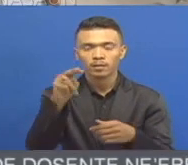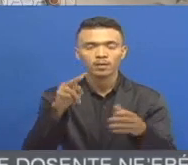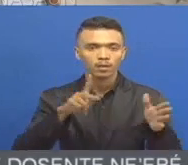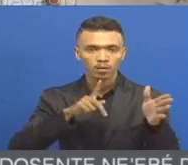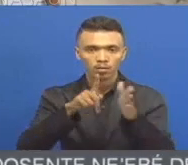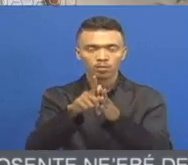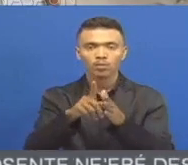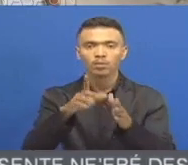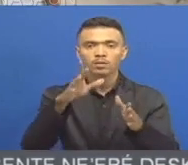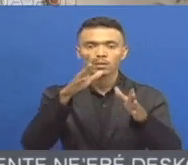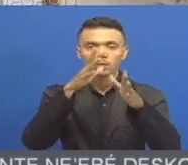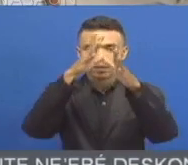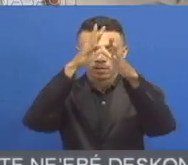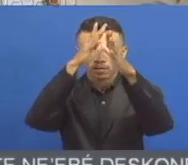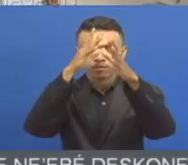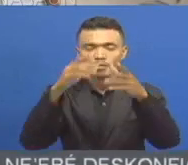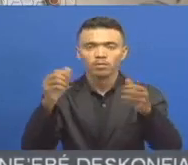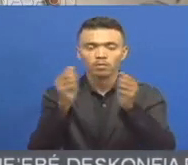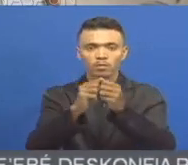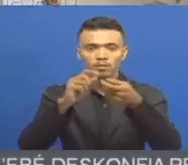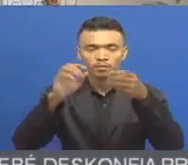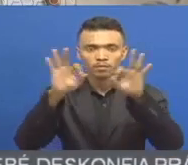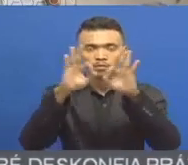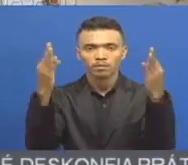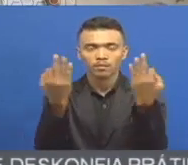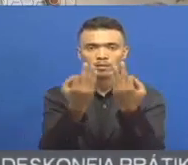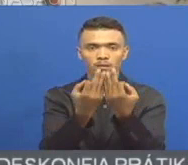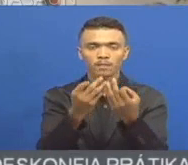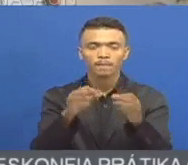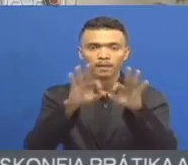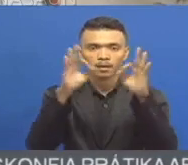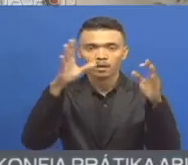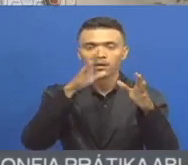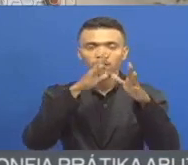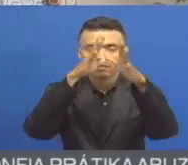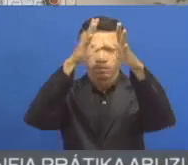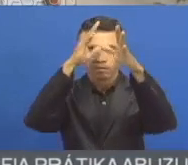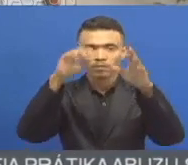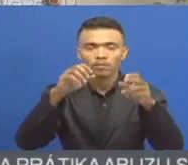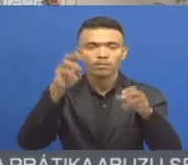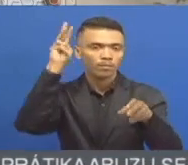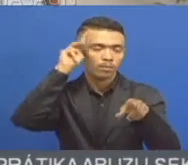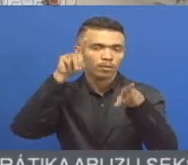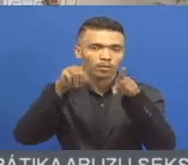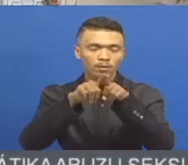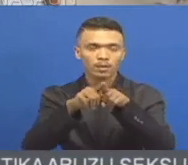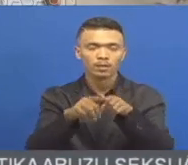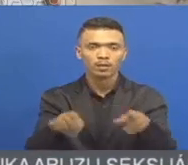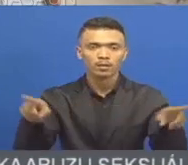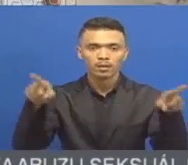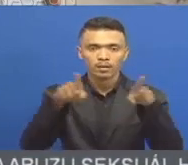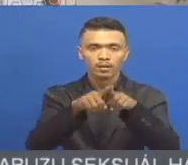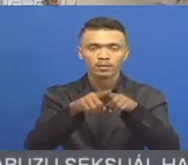Oho, a Nia Avô, e a relação família. Lá só a Avô Rasik, mas a Avô Mawale. Nebe, Nia Lesado, a Nessa